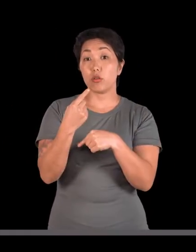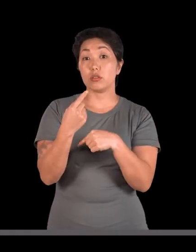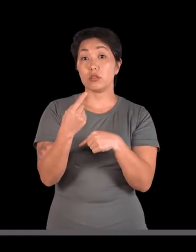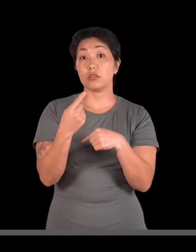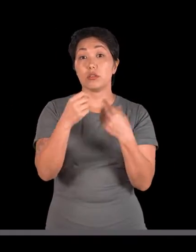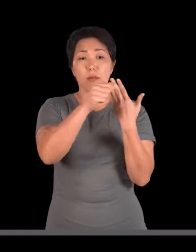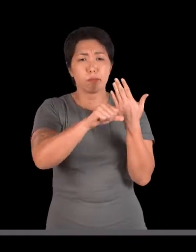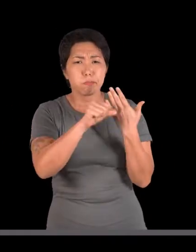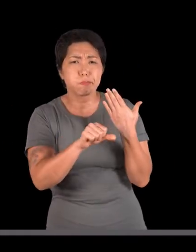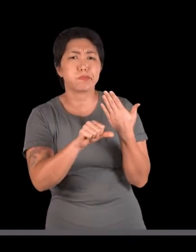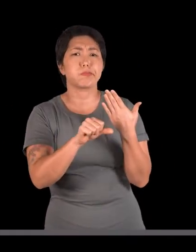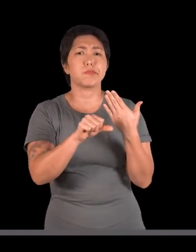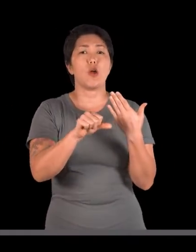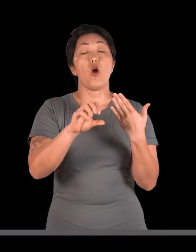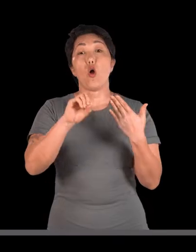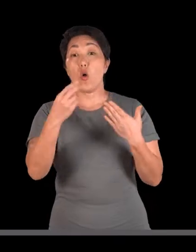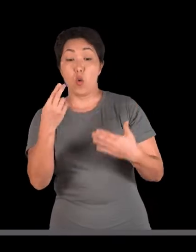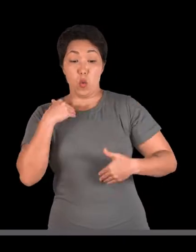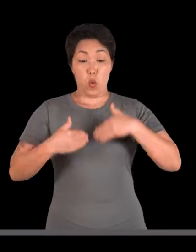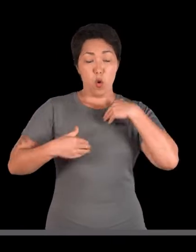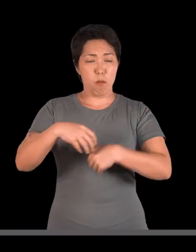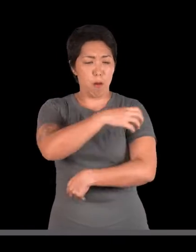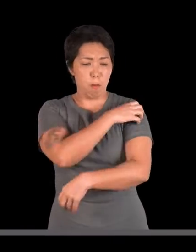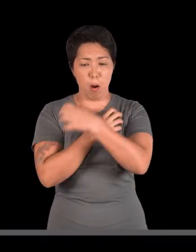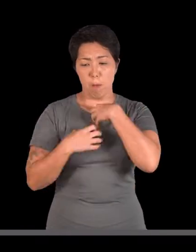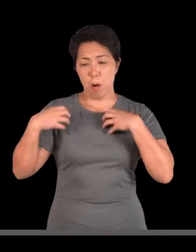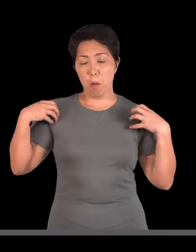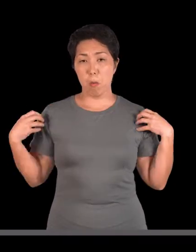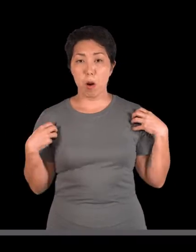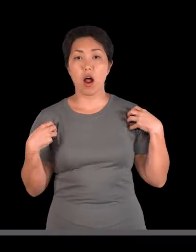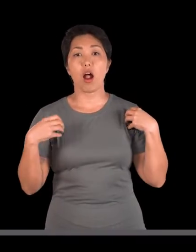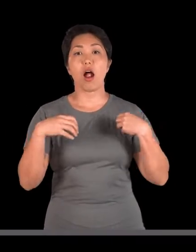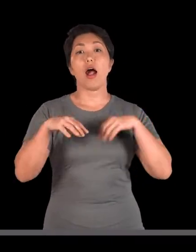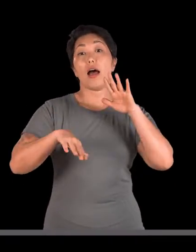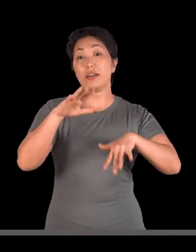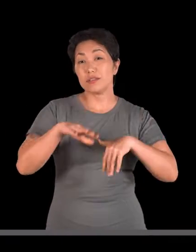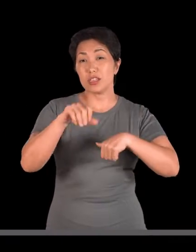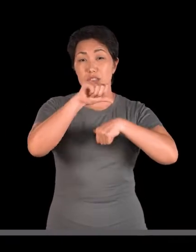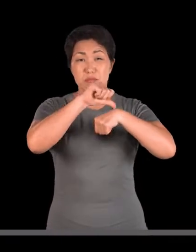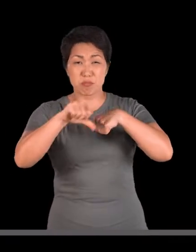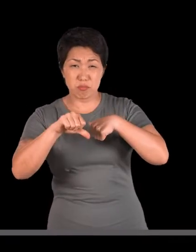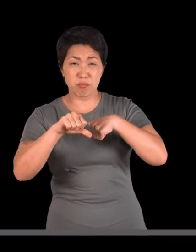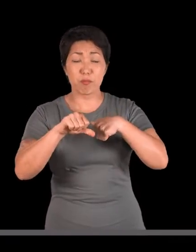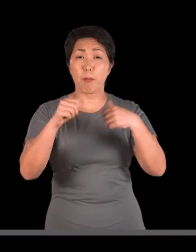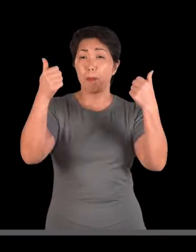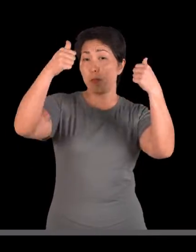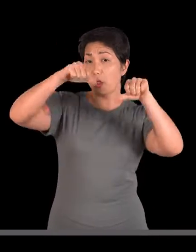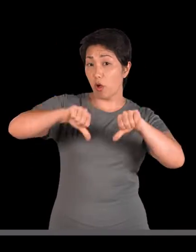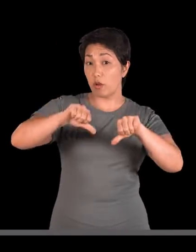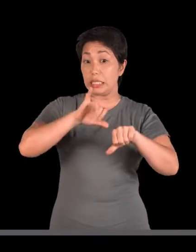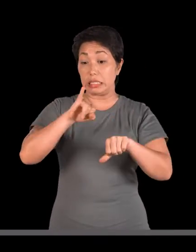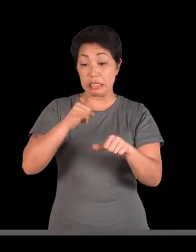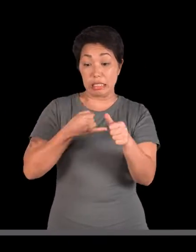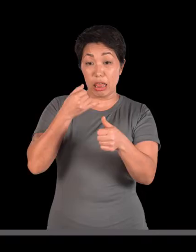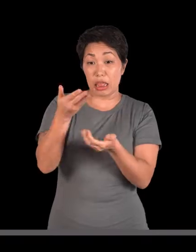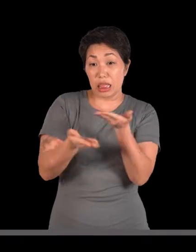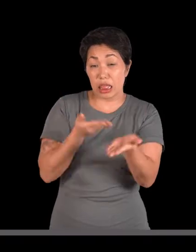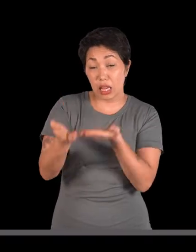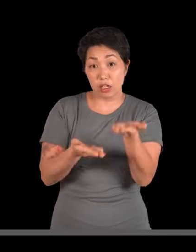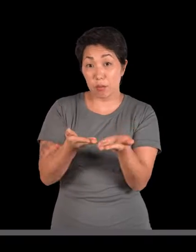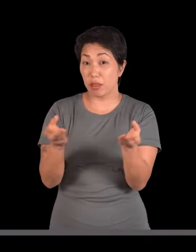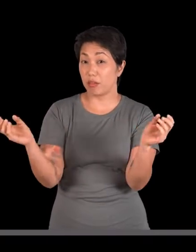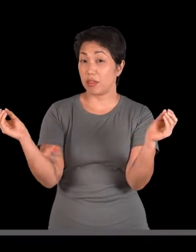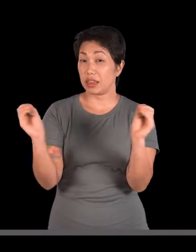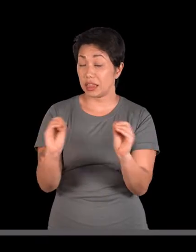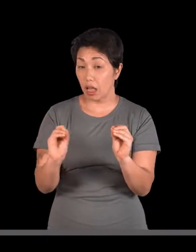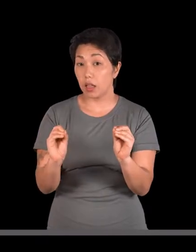aparecer já numa outra fase, diferentes manchas pelo corpo, algumas feridas escamosas. E se ela não for tratada, ela